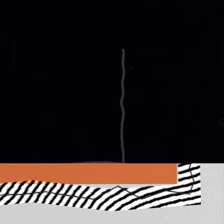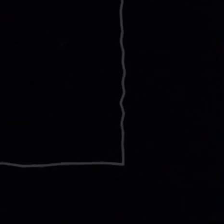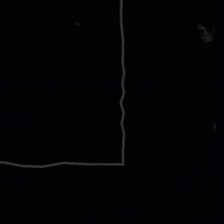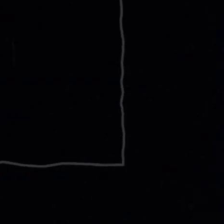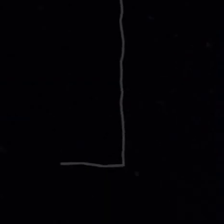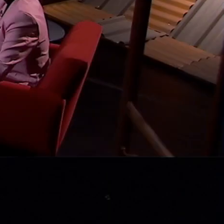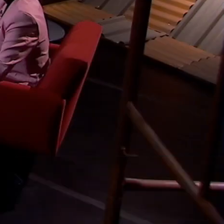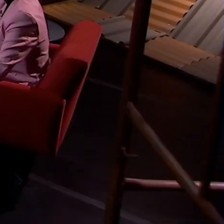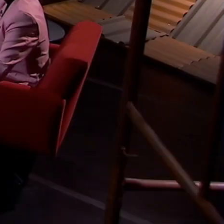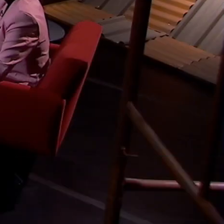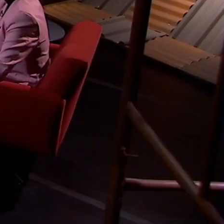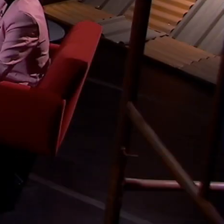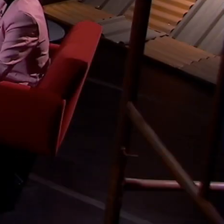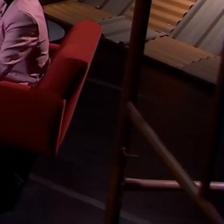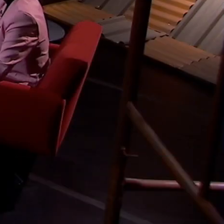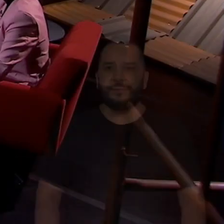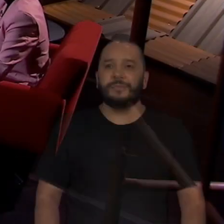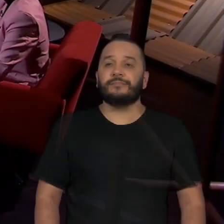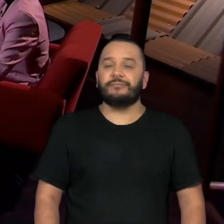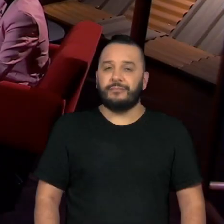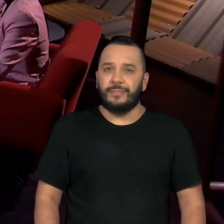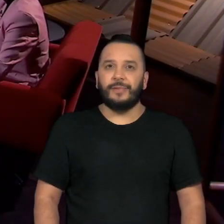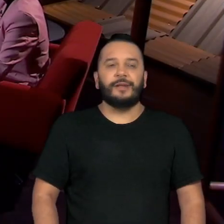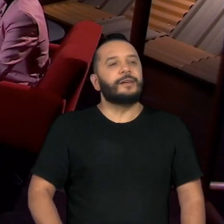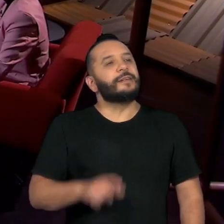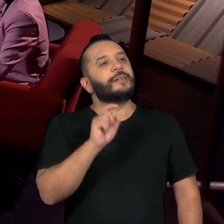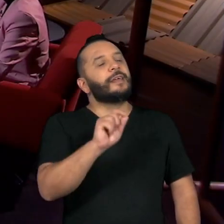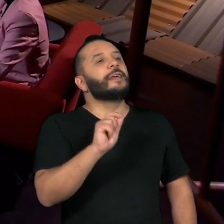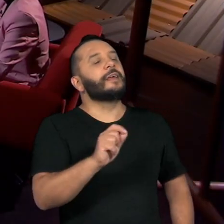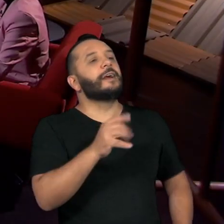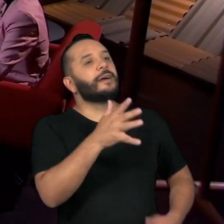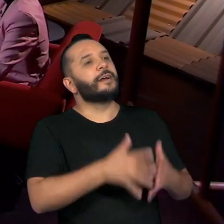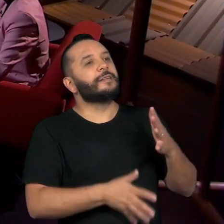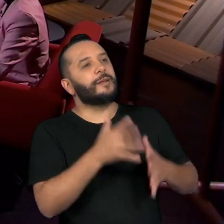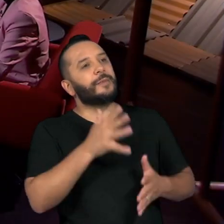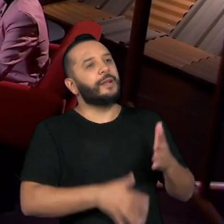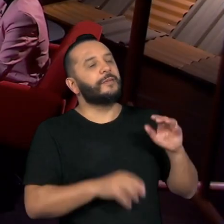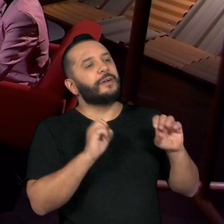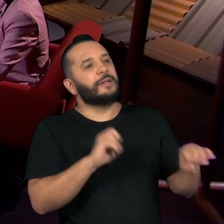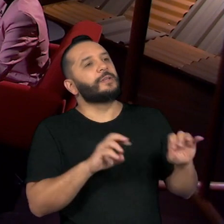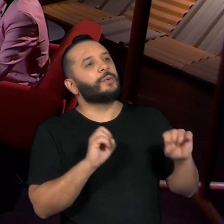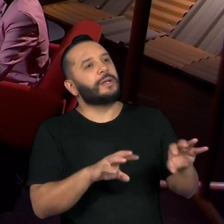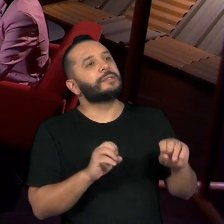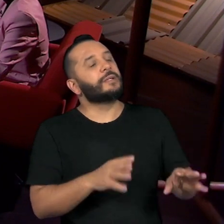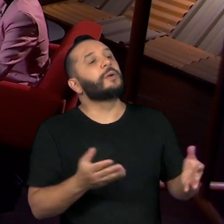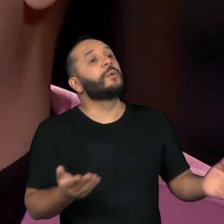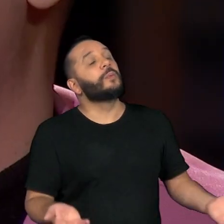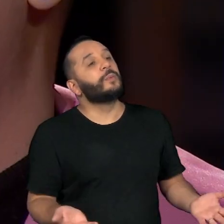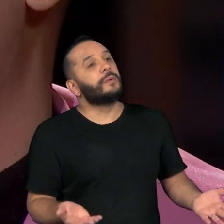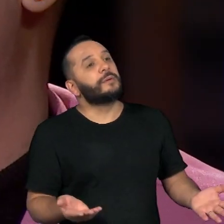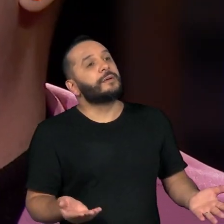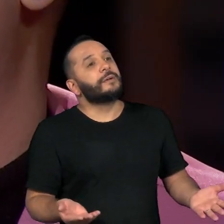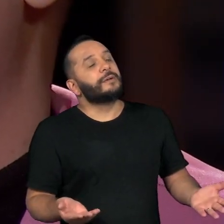outros. Quem estava atrapalhando a educação para ele?